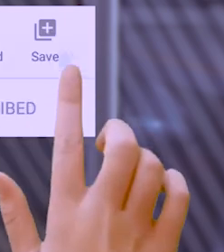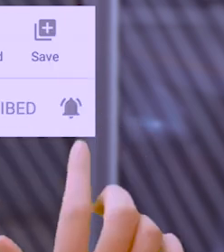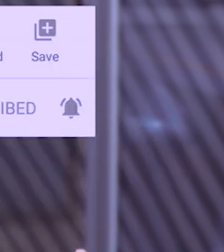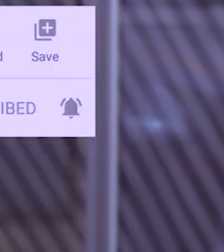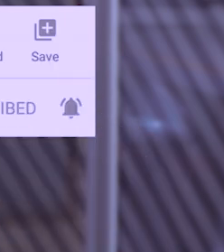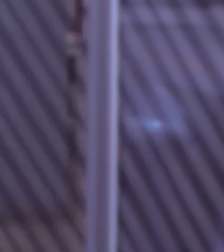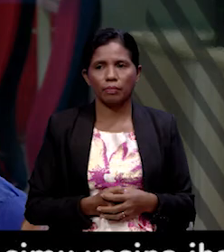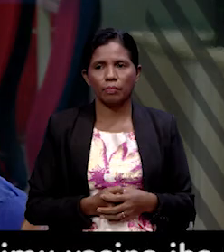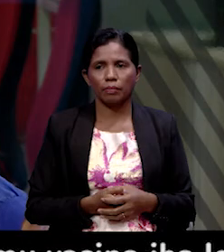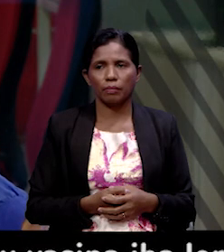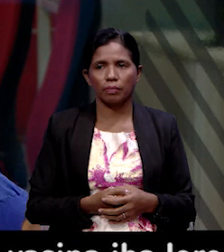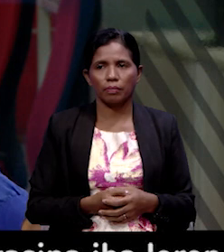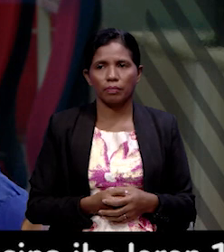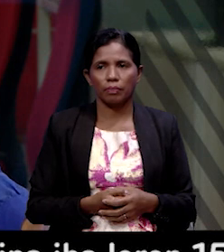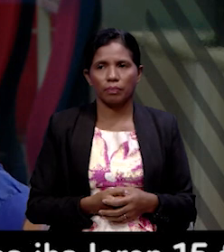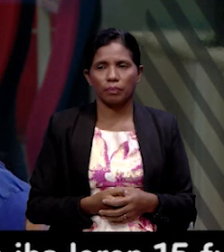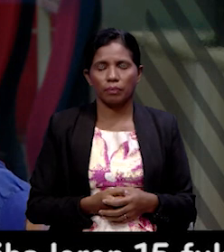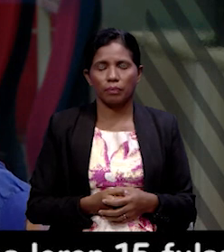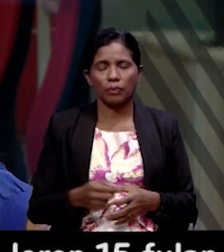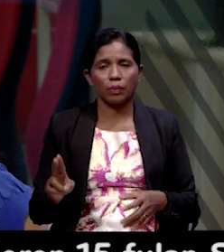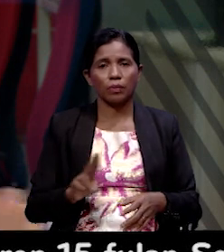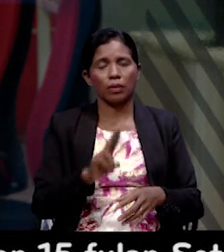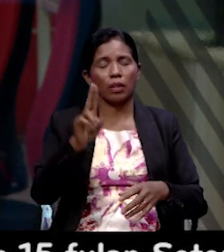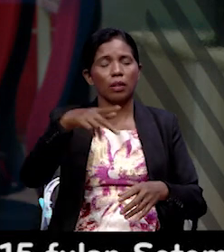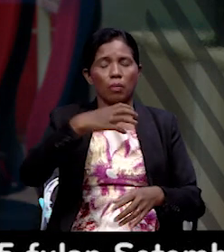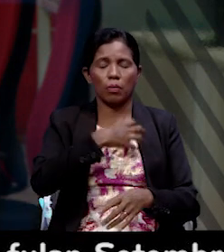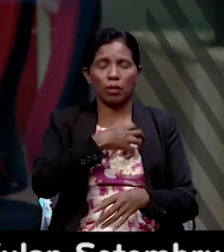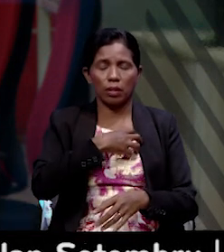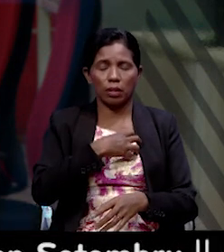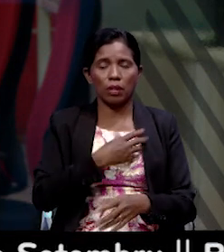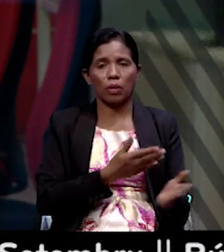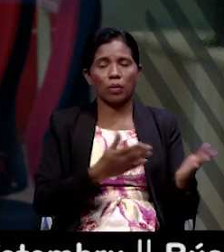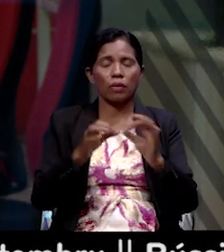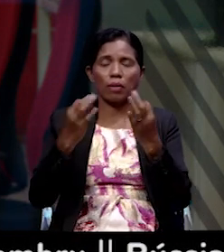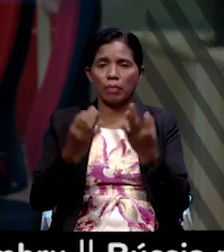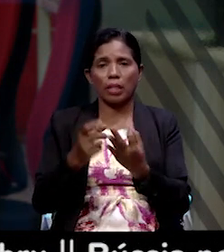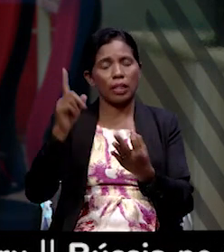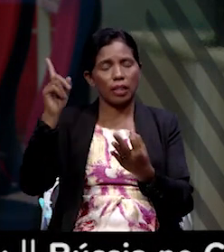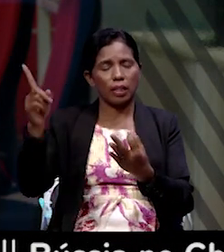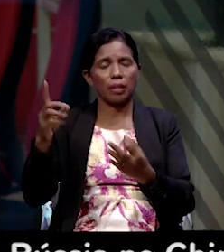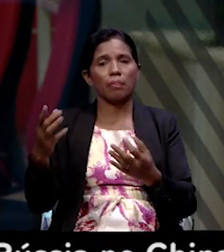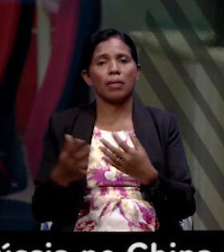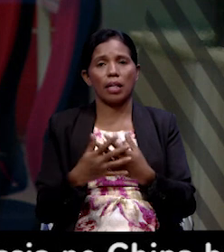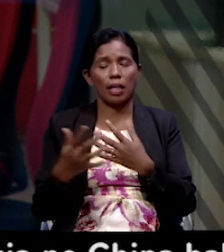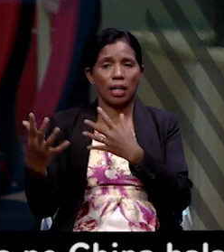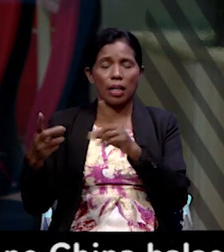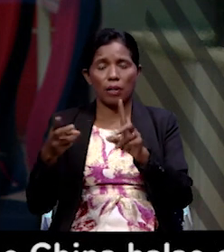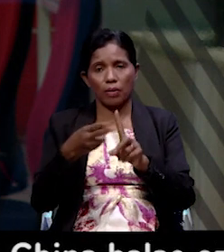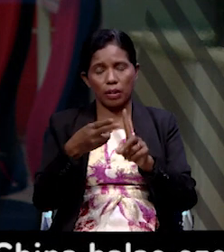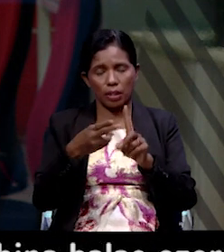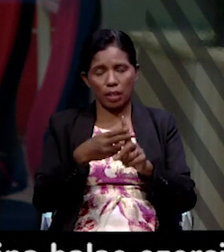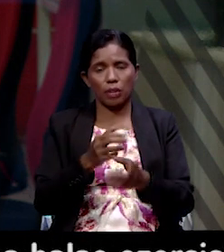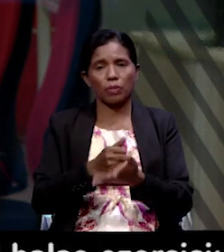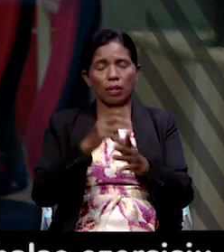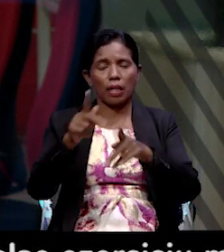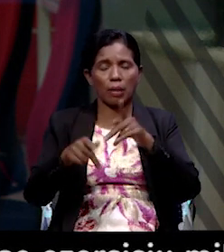de notificação. Unidade de Polícia Marítima Loura e Família e de Quarentena também facilita EMA ilegalmente hackateou